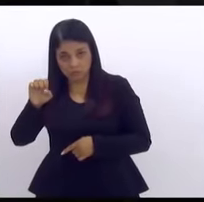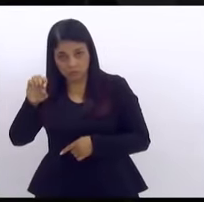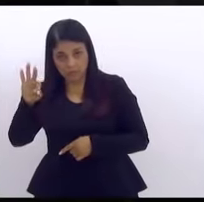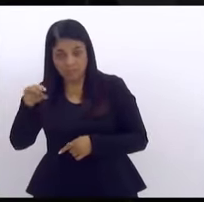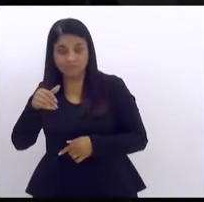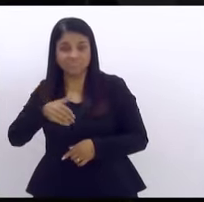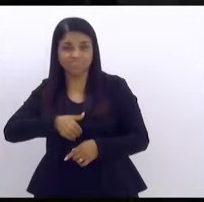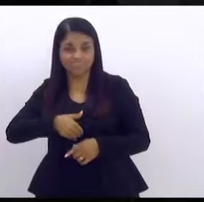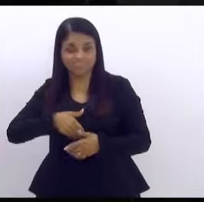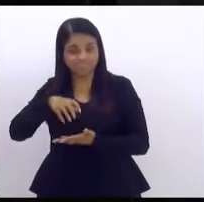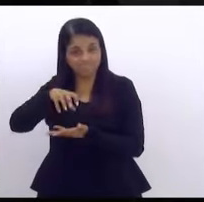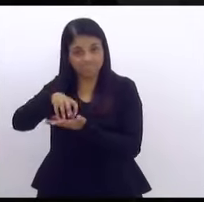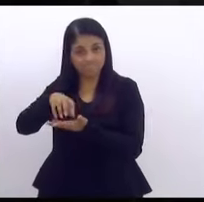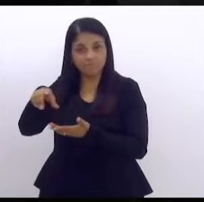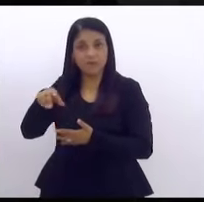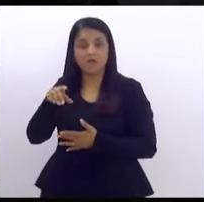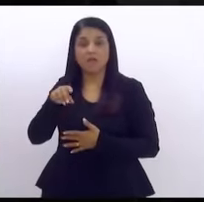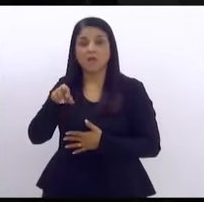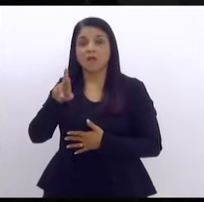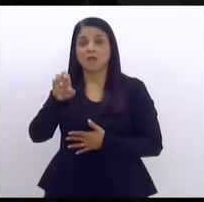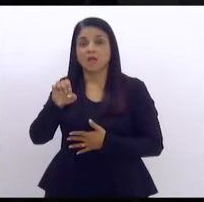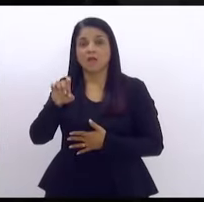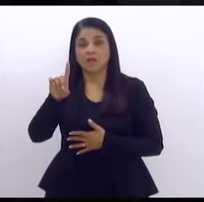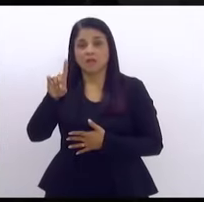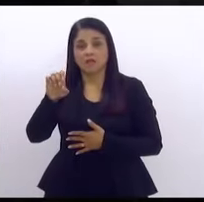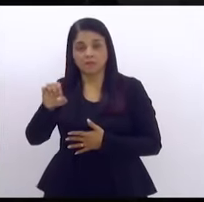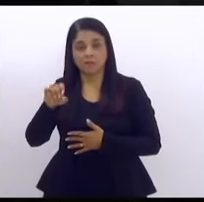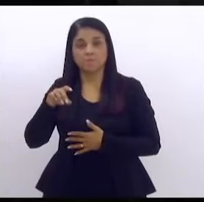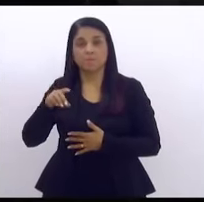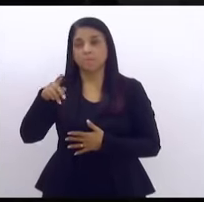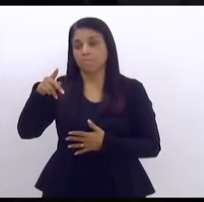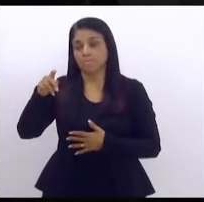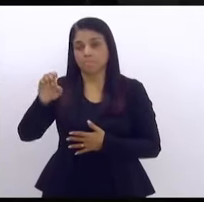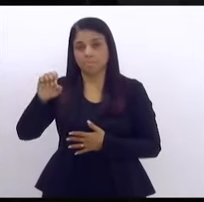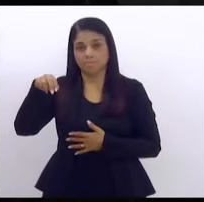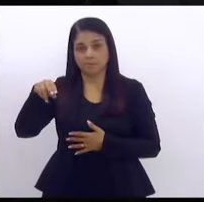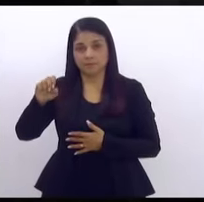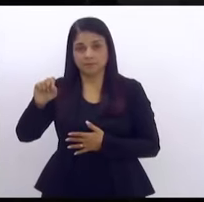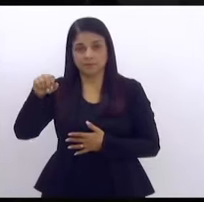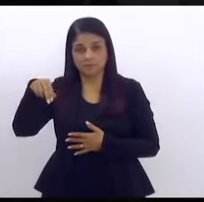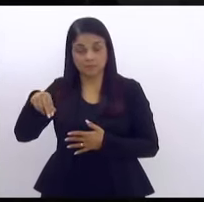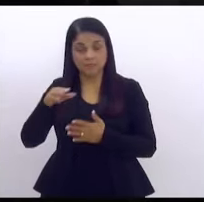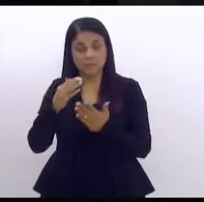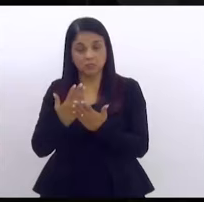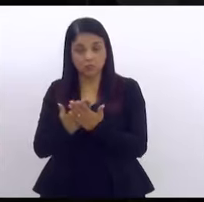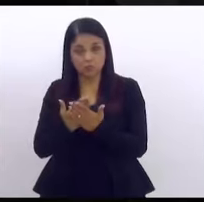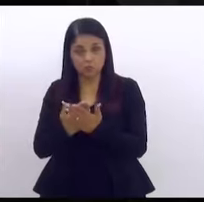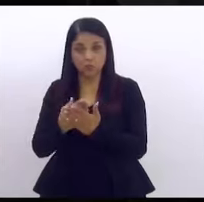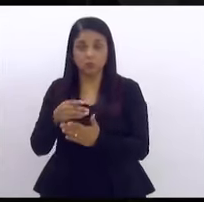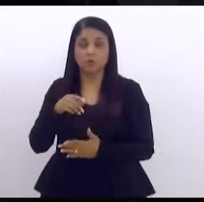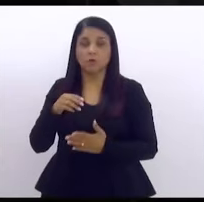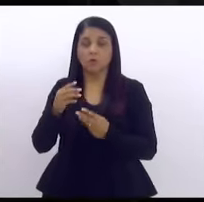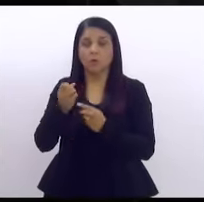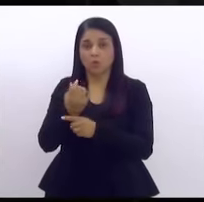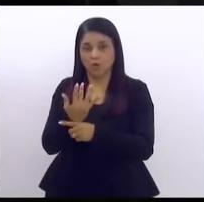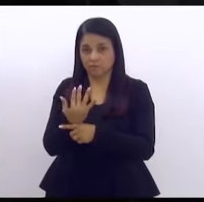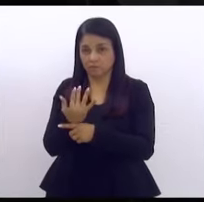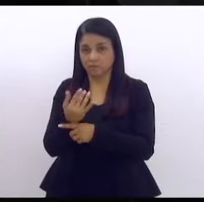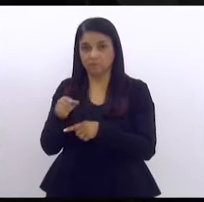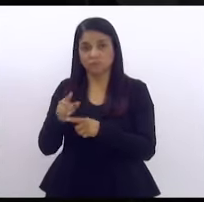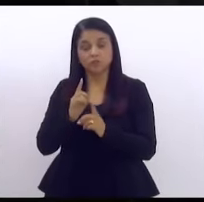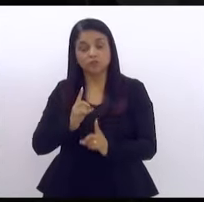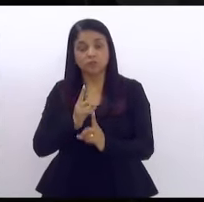com a rede Pensan, que é uma rede criada também nos estudos da UFRJ, que fez um